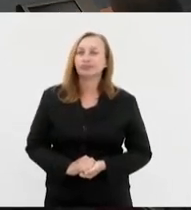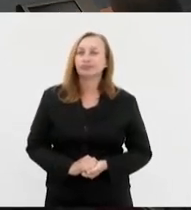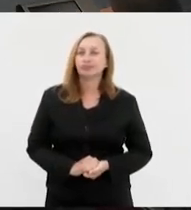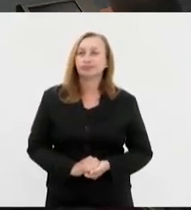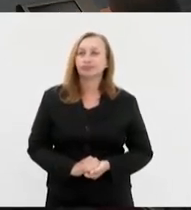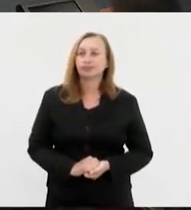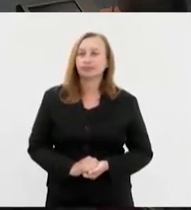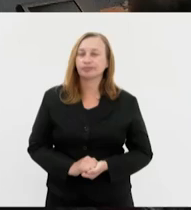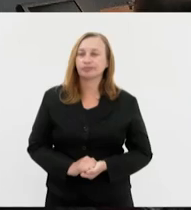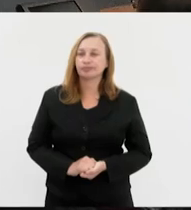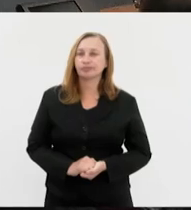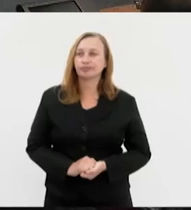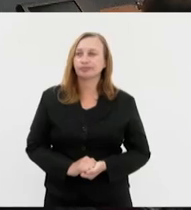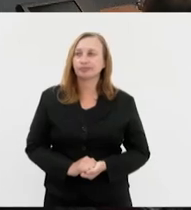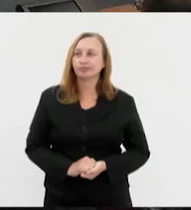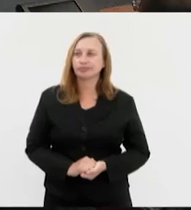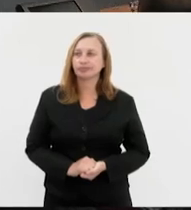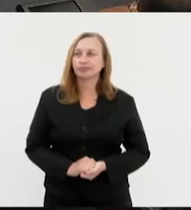presidente?